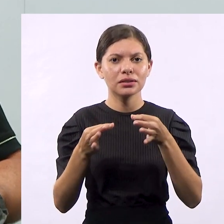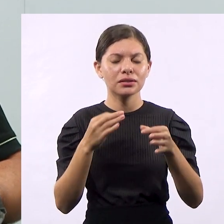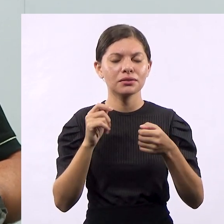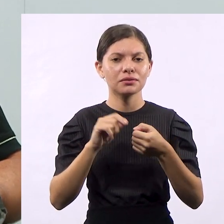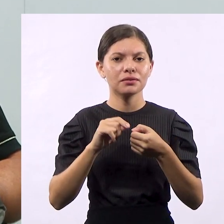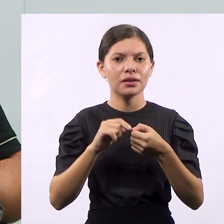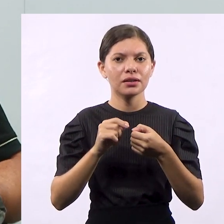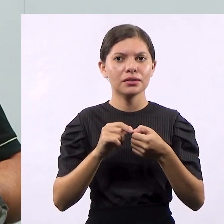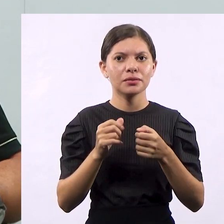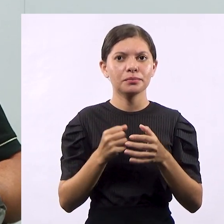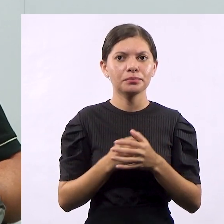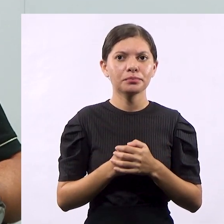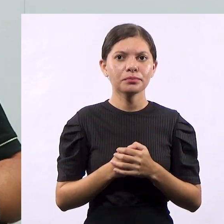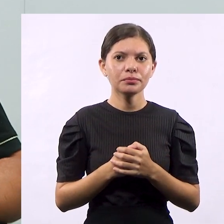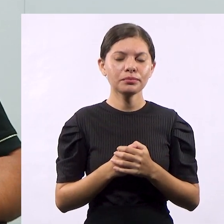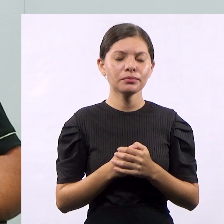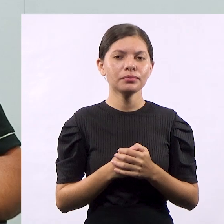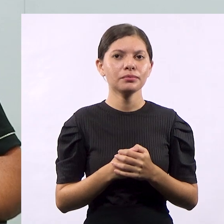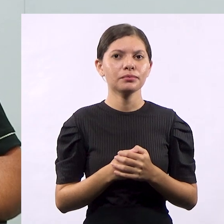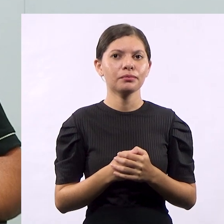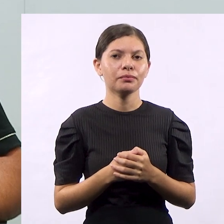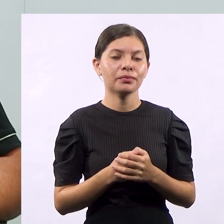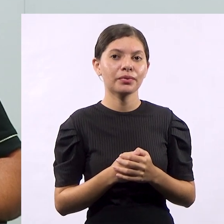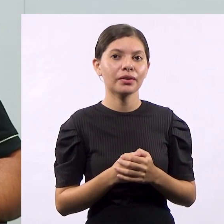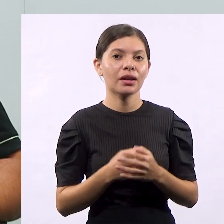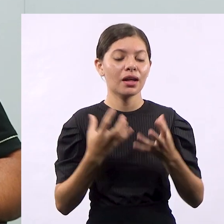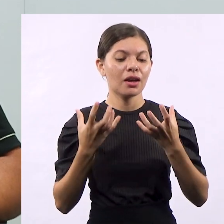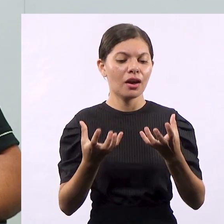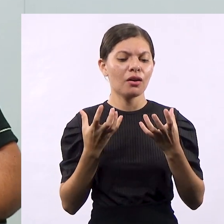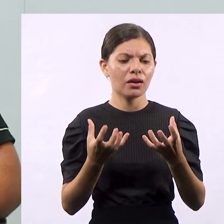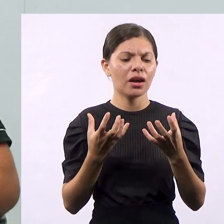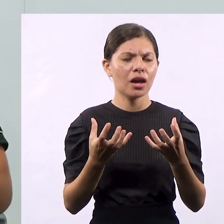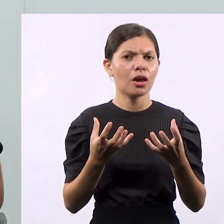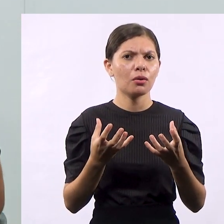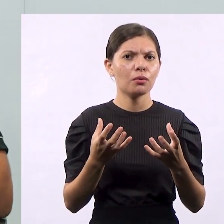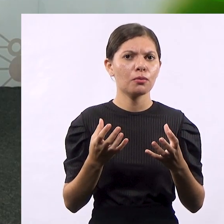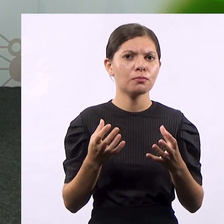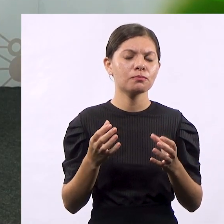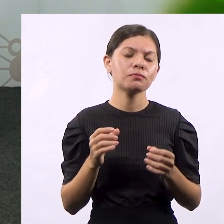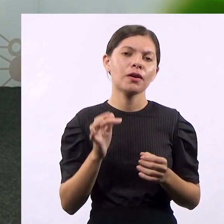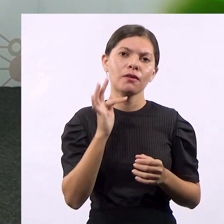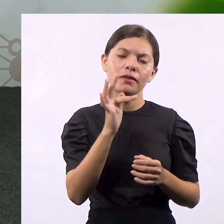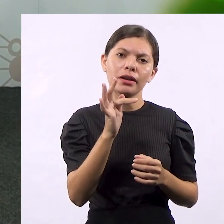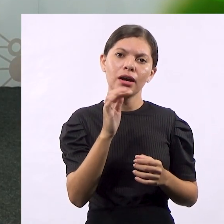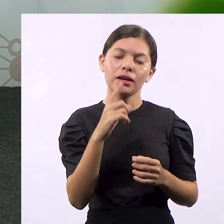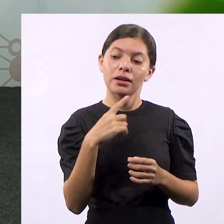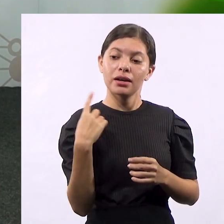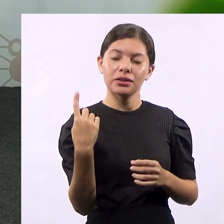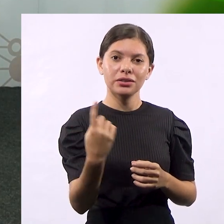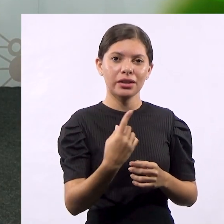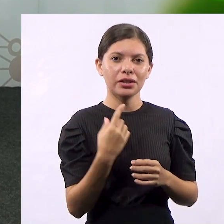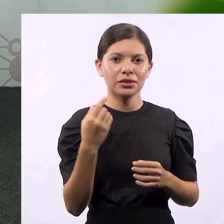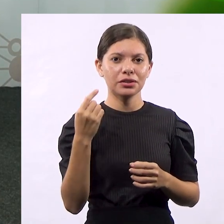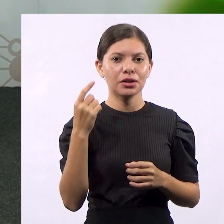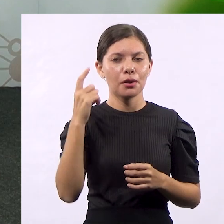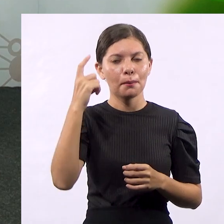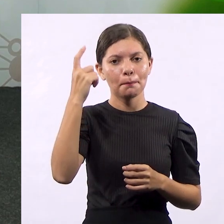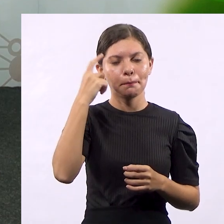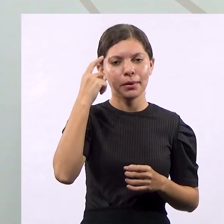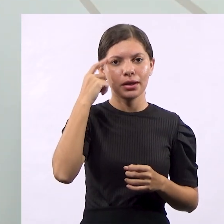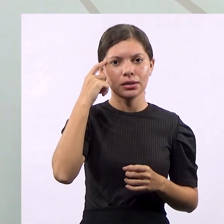atua efetivamente na sua proposição essencial. Eu só quero complementar que a